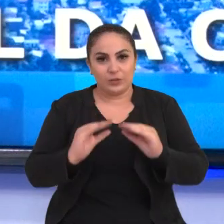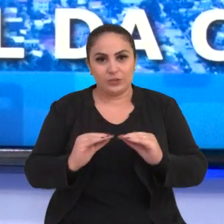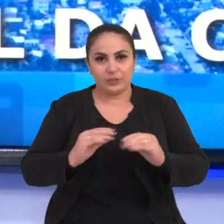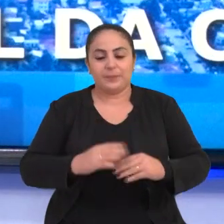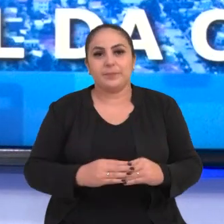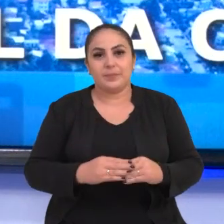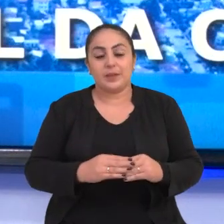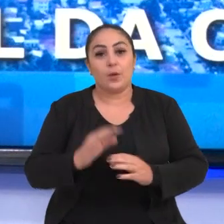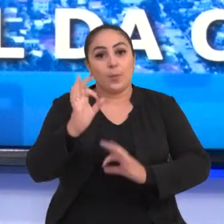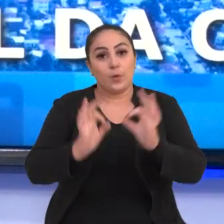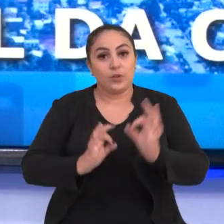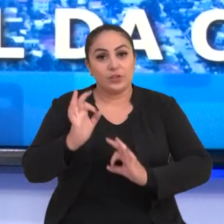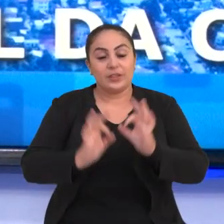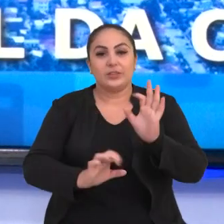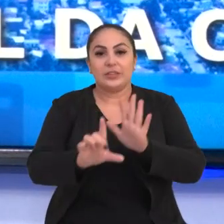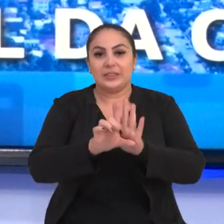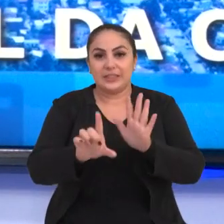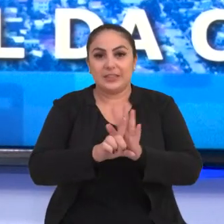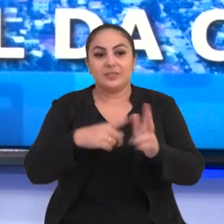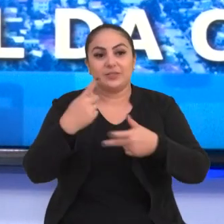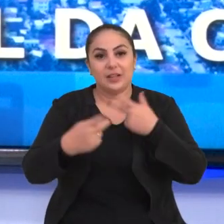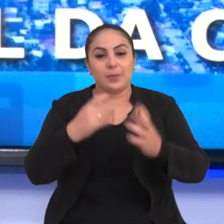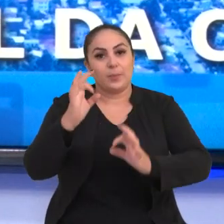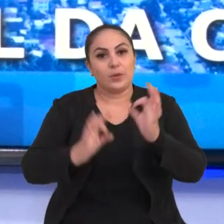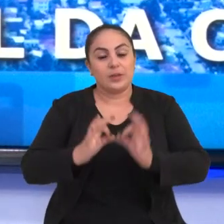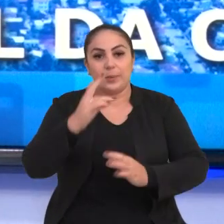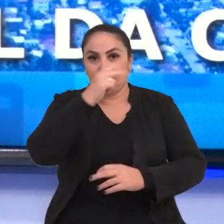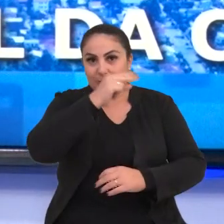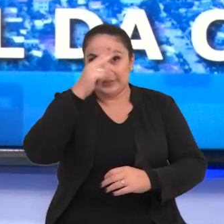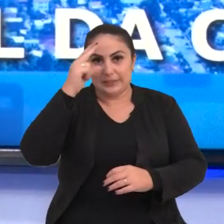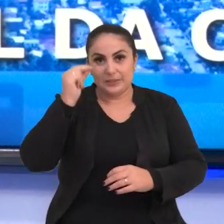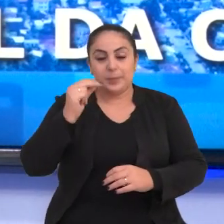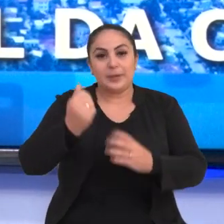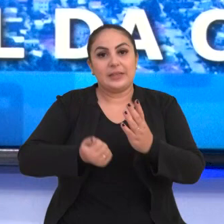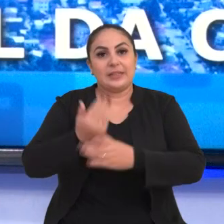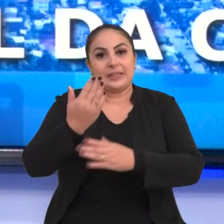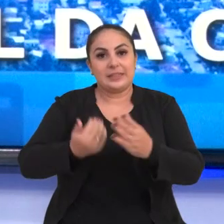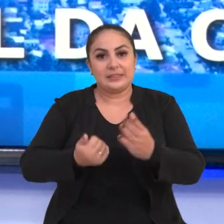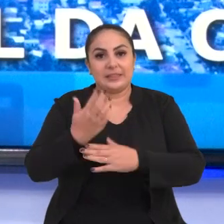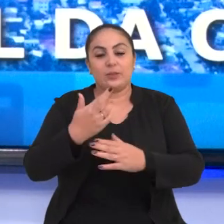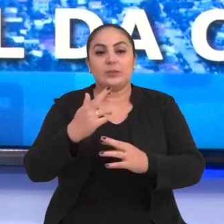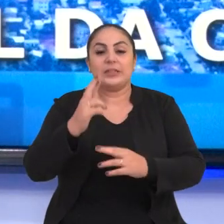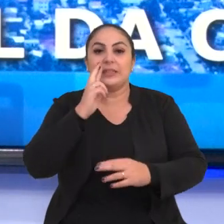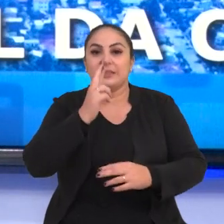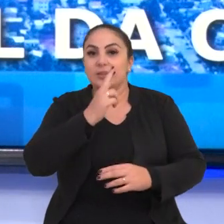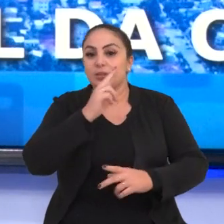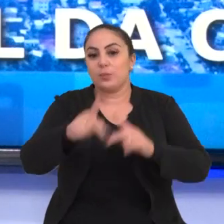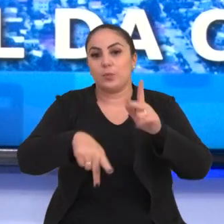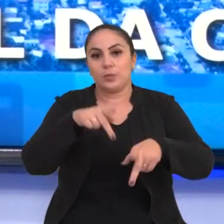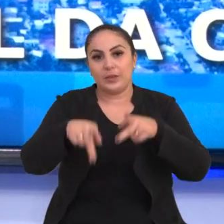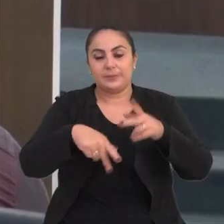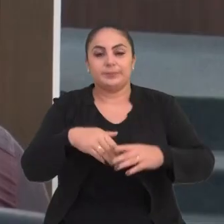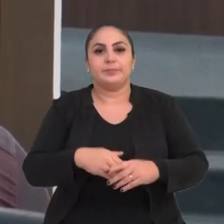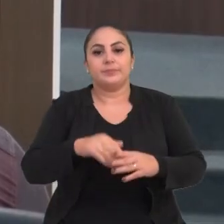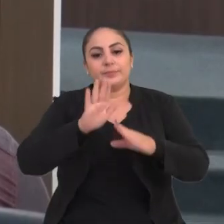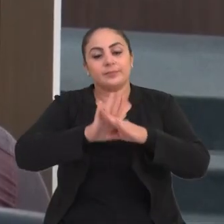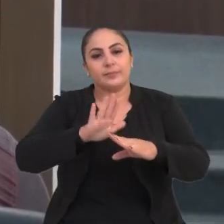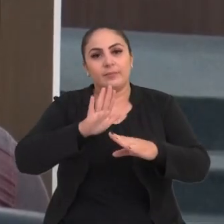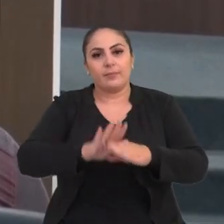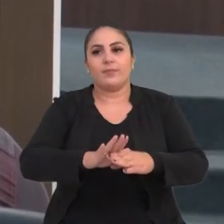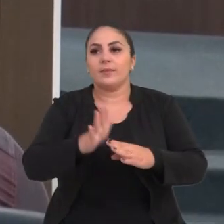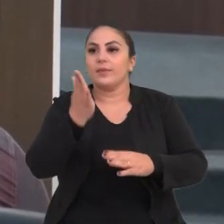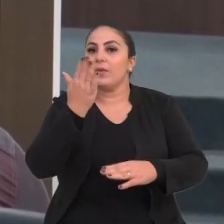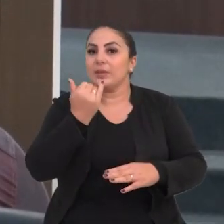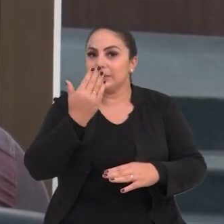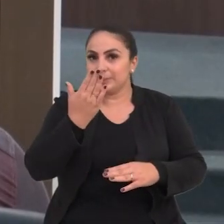Boa noite. Projeto de lei estabelece programa municipal para a criação de restaurante popular. Contribuir